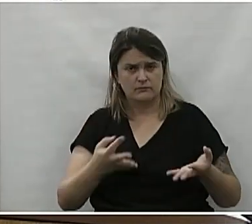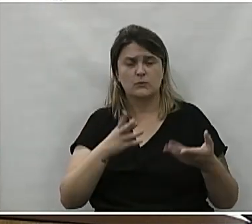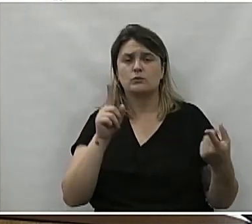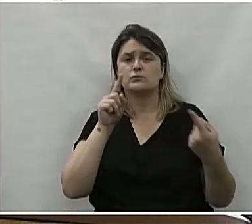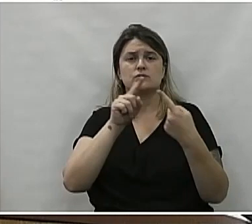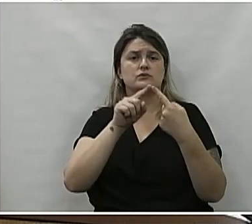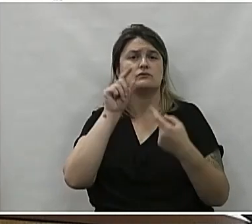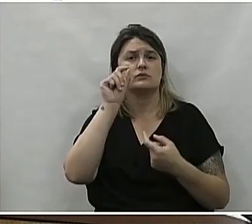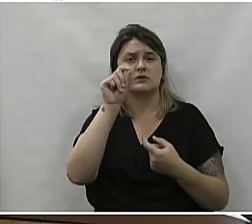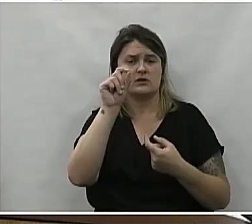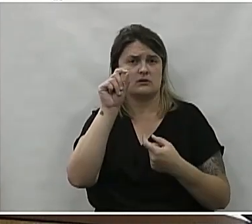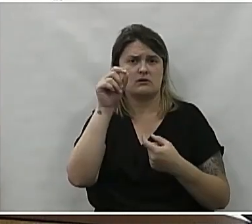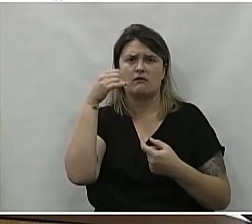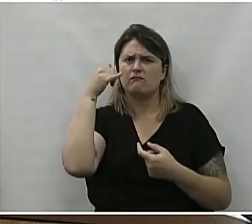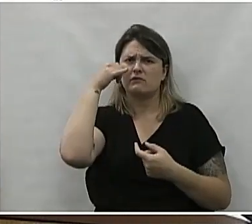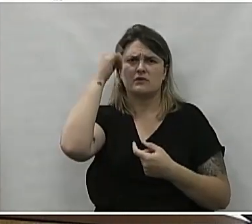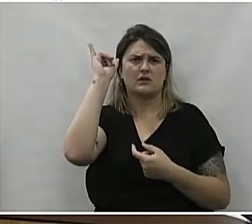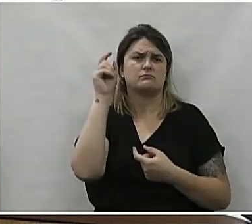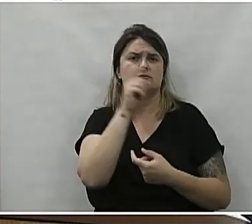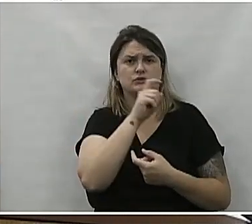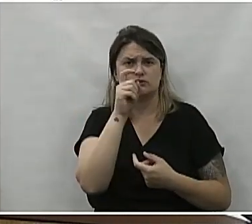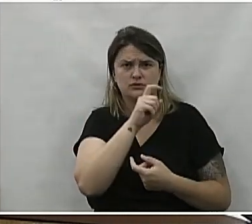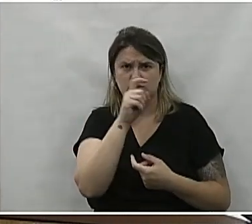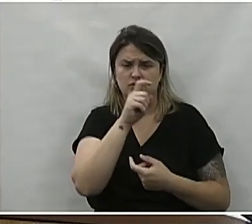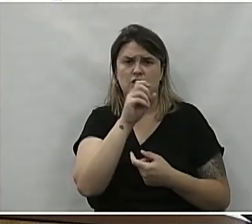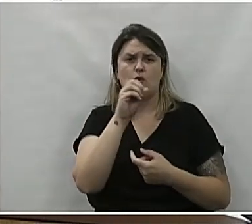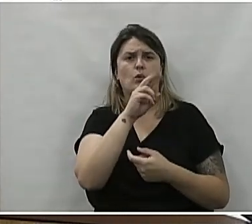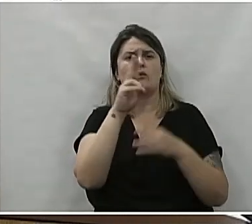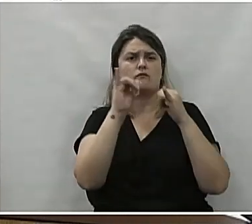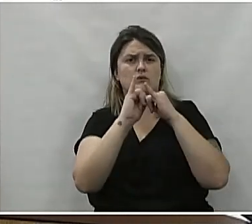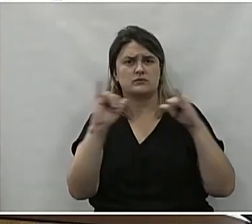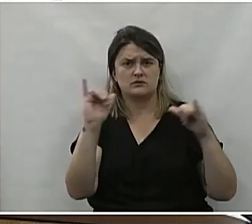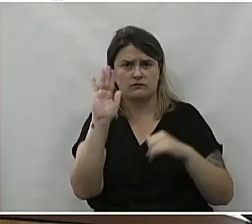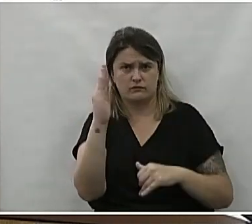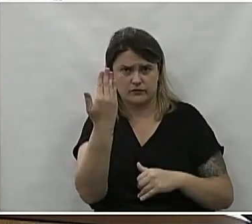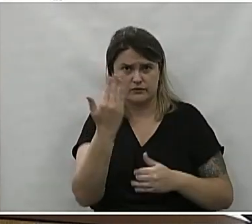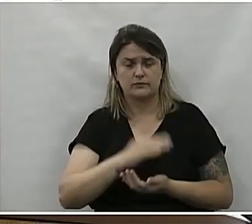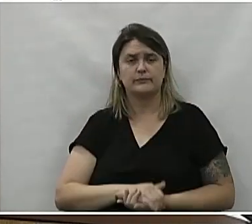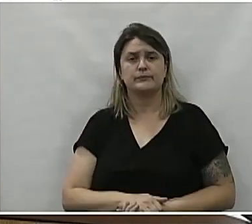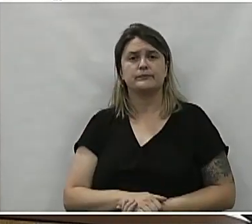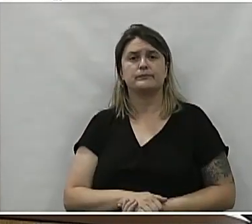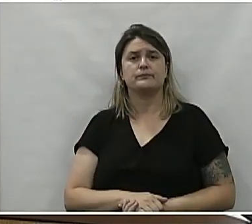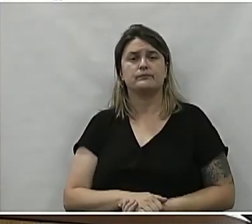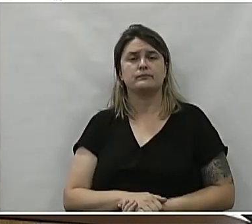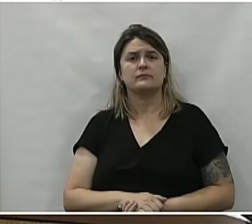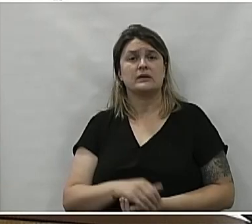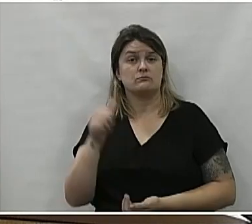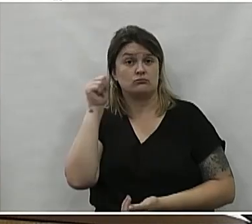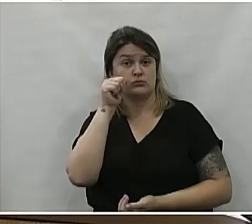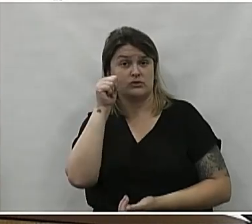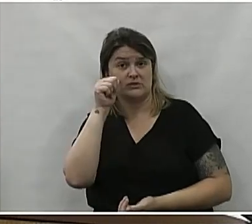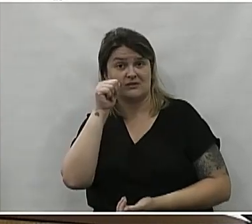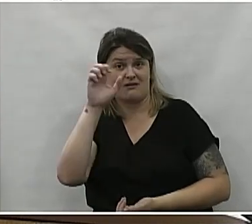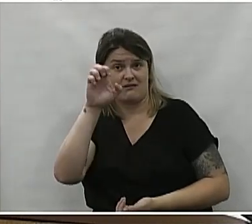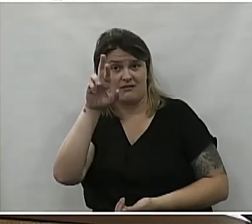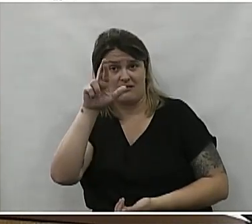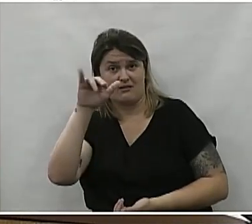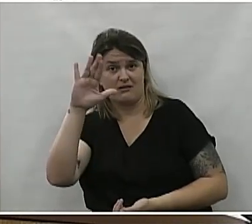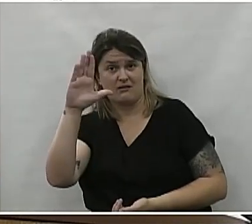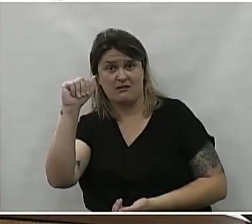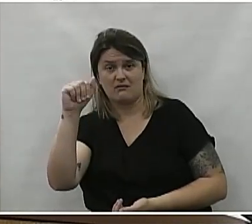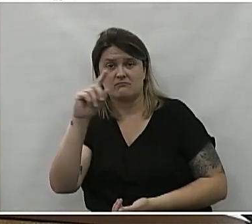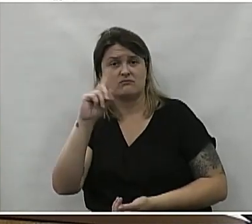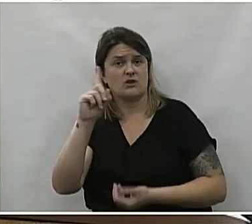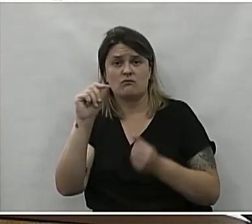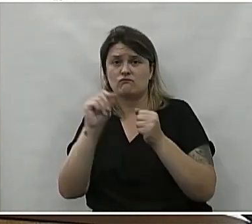Objetivando Combater Quaisquer Fake news Que tenham sido Emitidas A paciente Érica Não realizava Até